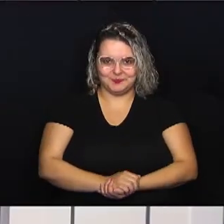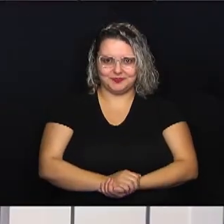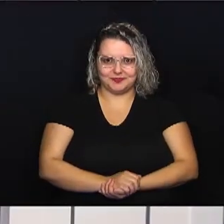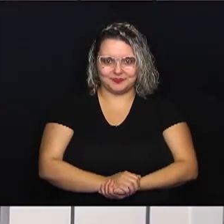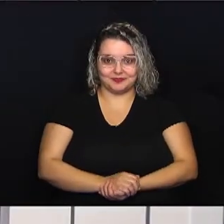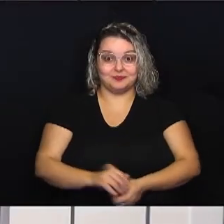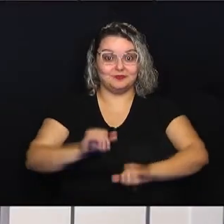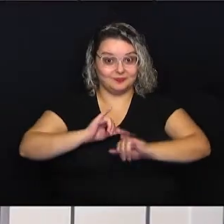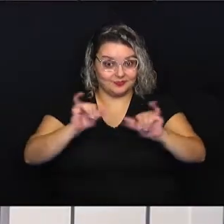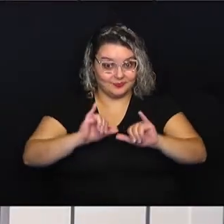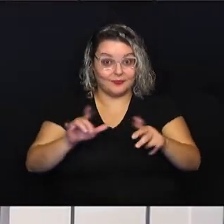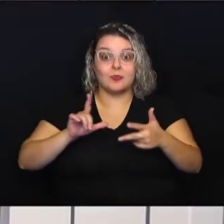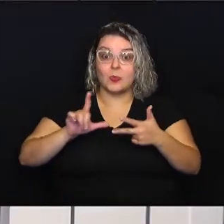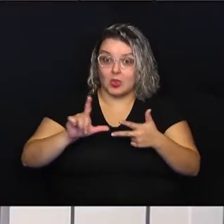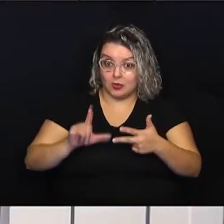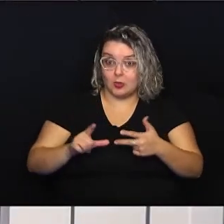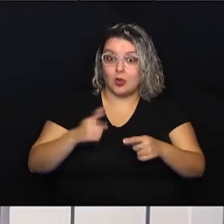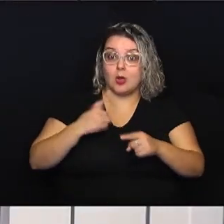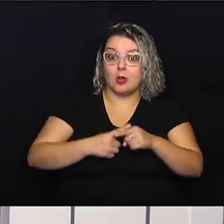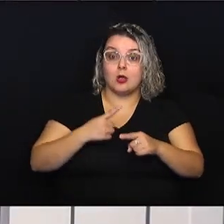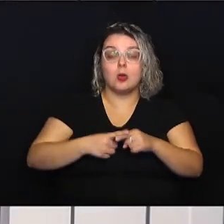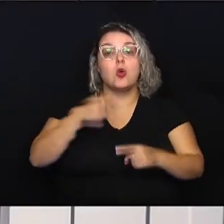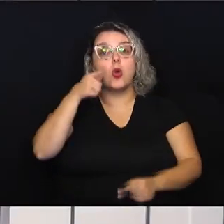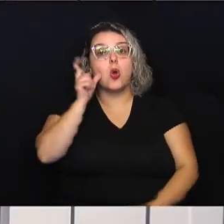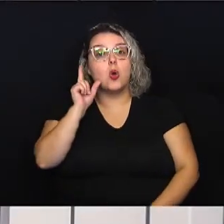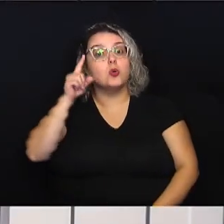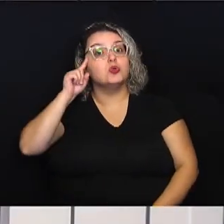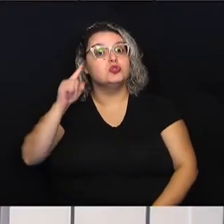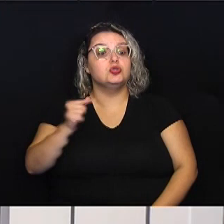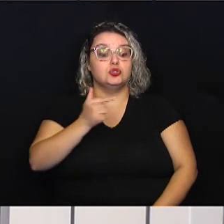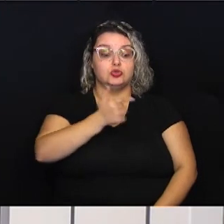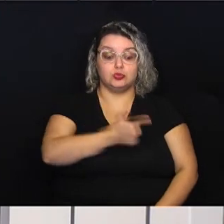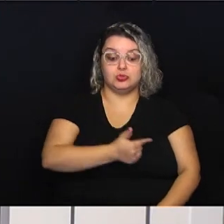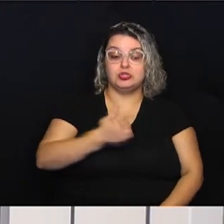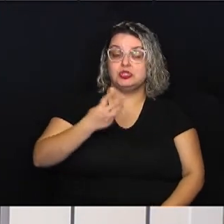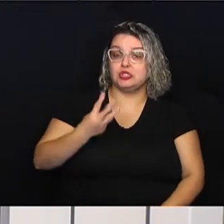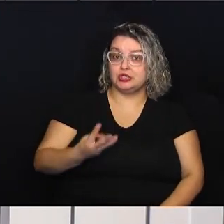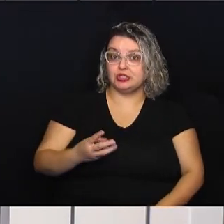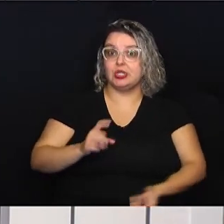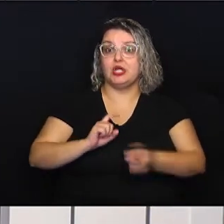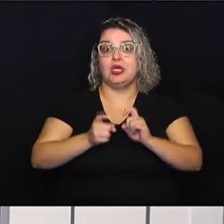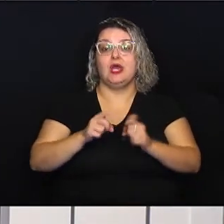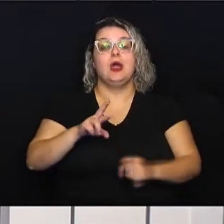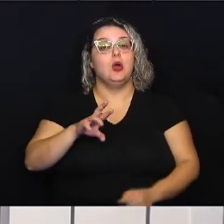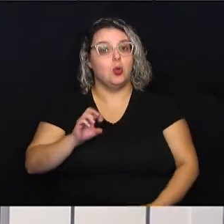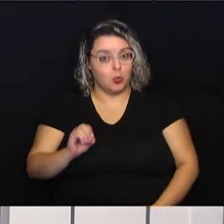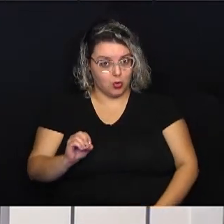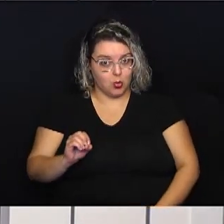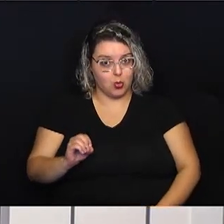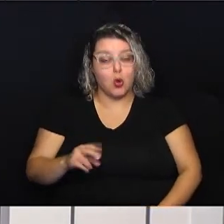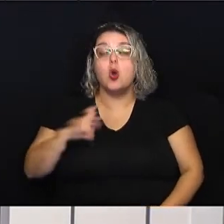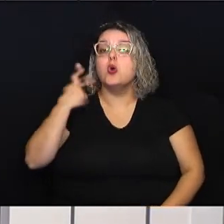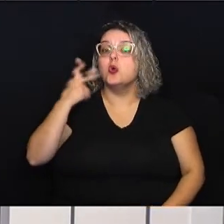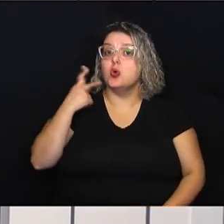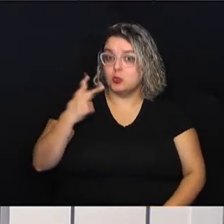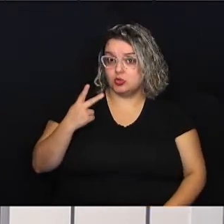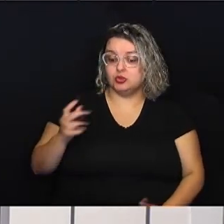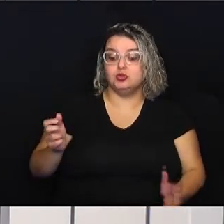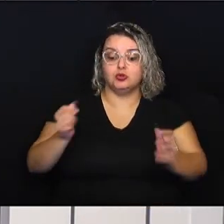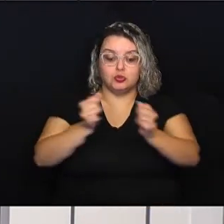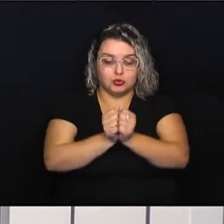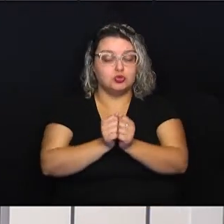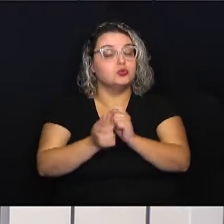Hora das notícias do Legislativo, porque ontem foi dia da 23ª reunião ordinária. Os vereadores se reuniram